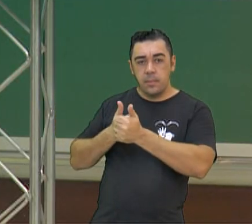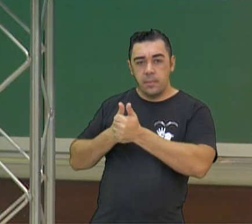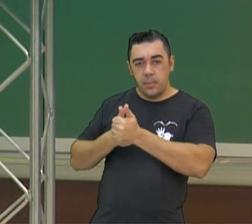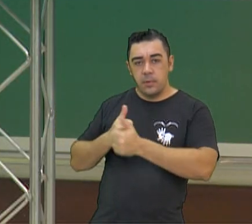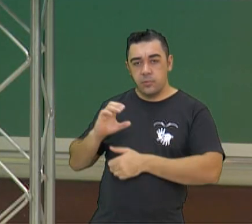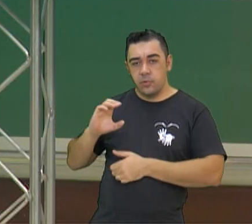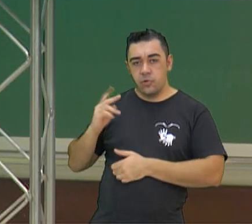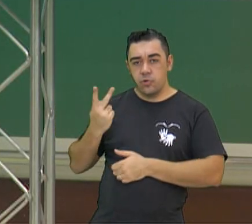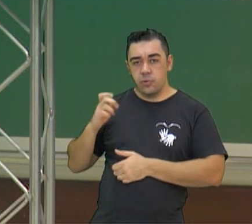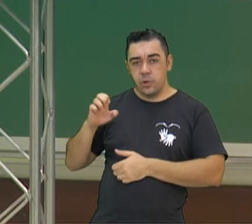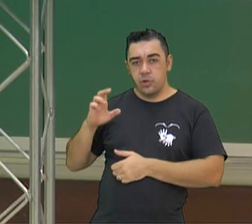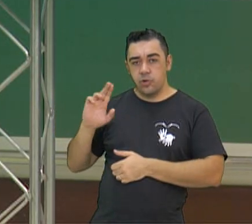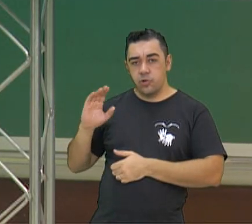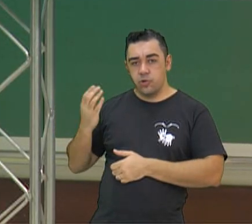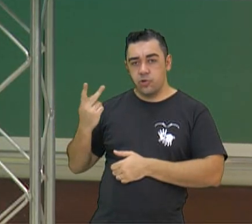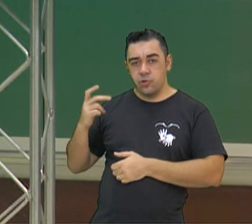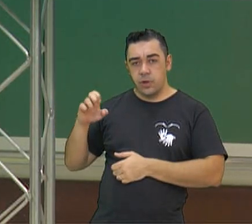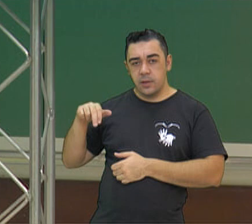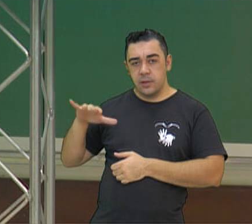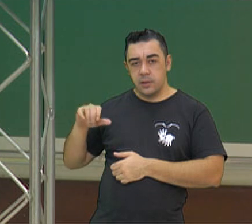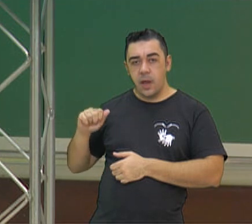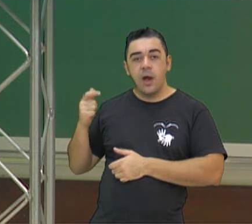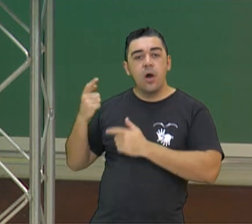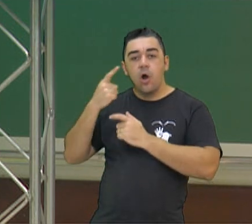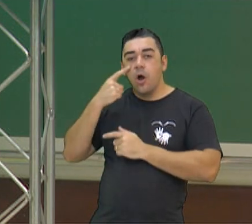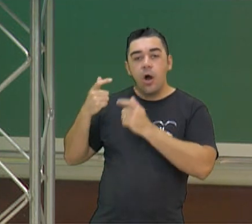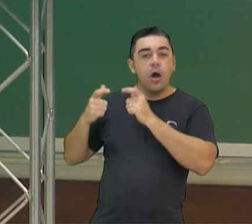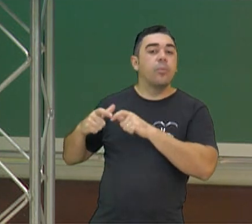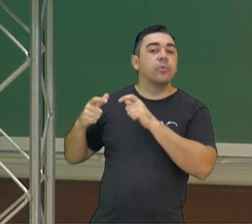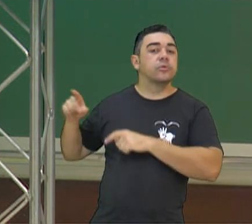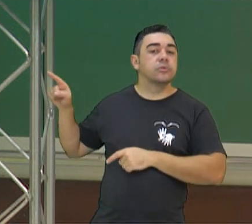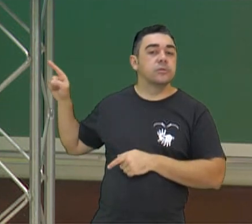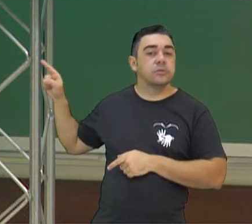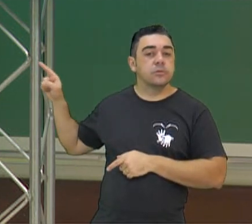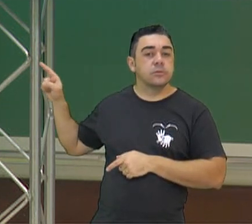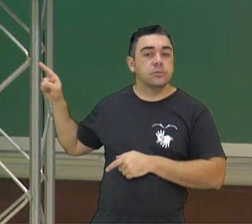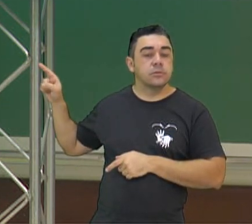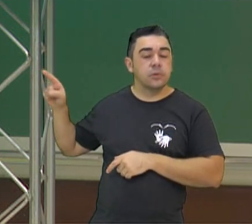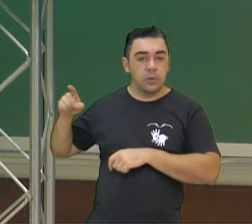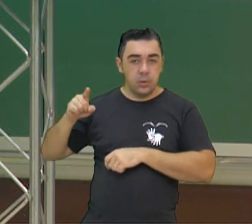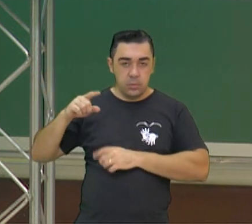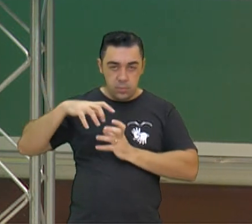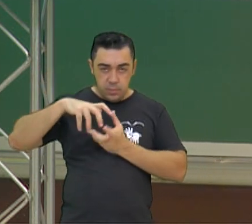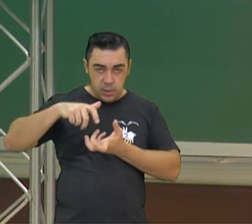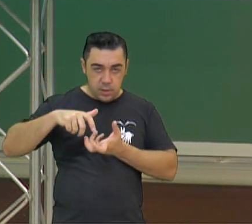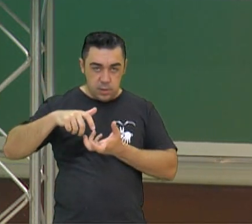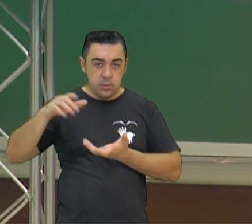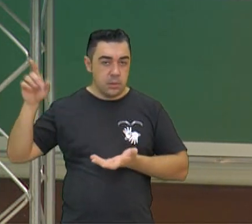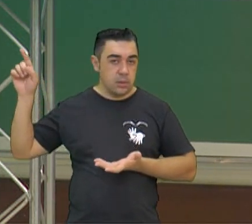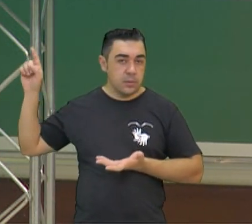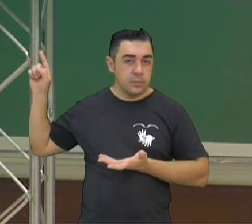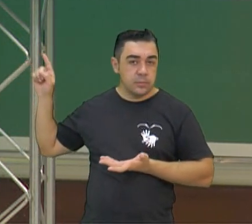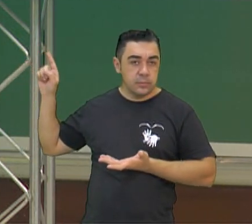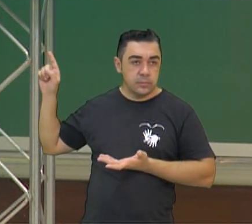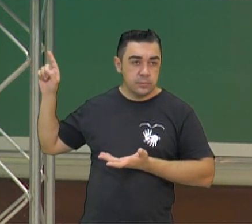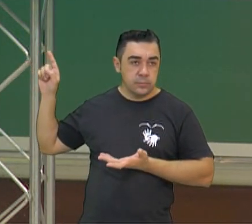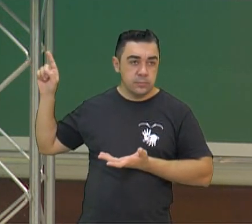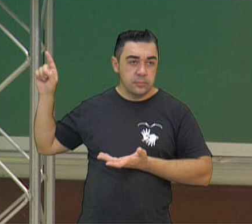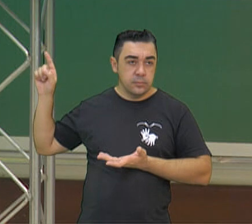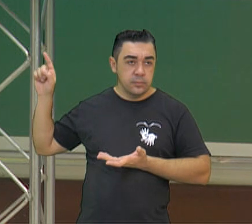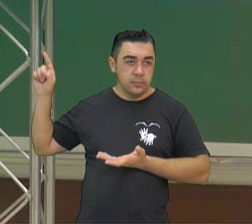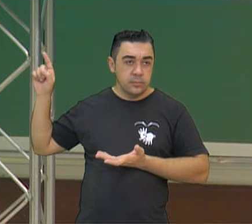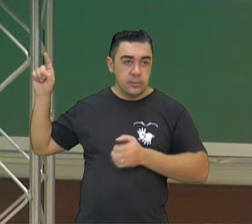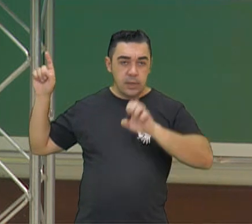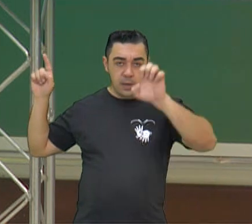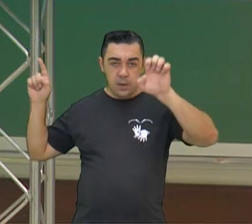Chechênia, e também quero que você observe a posição no planeta. Uma posição maior, abrindo a Europa,